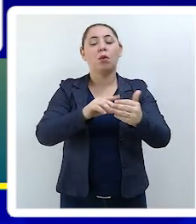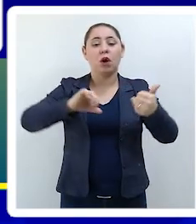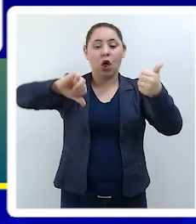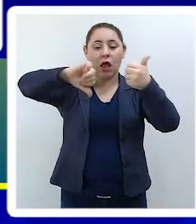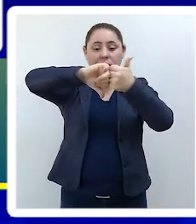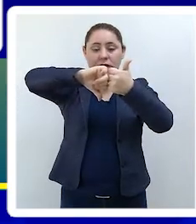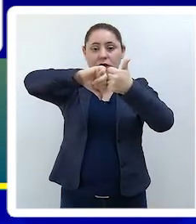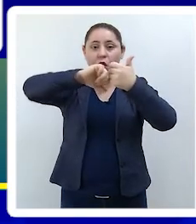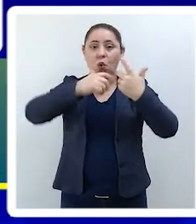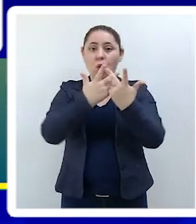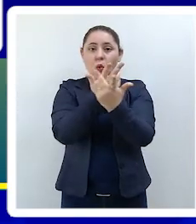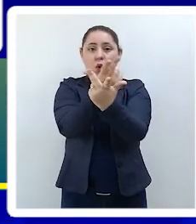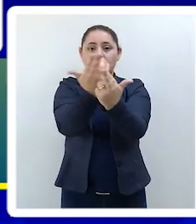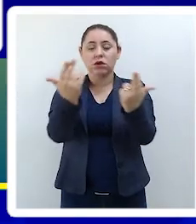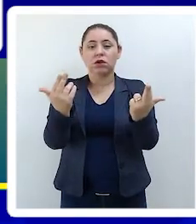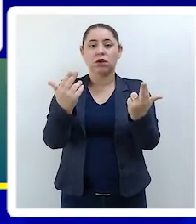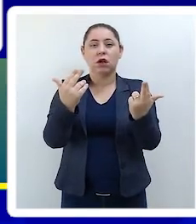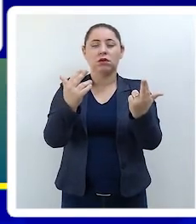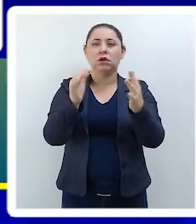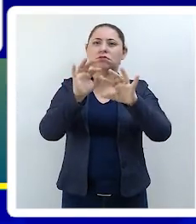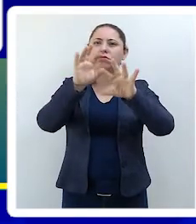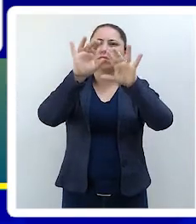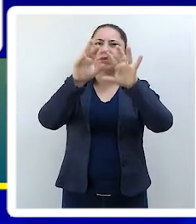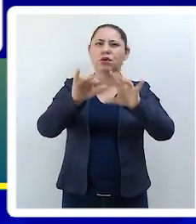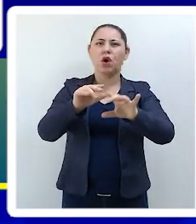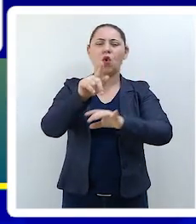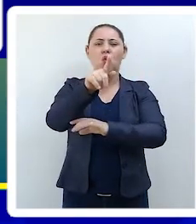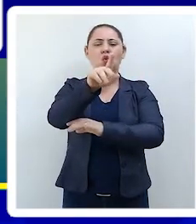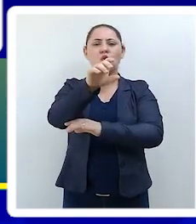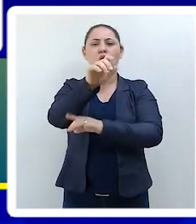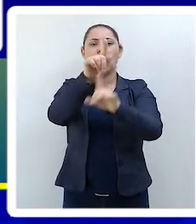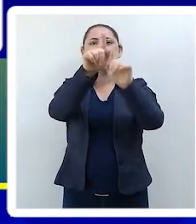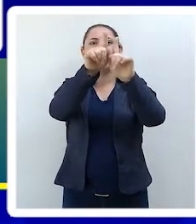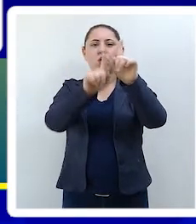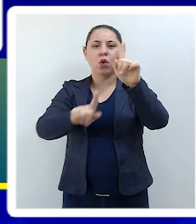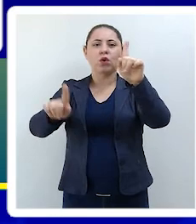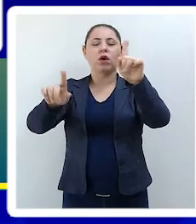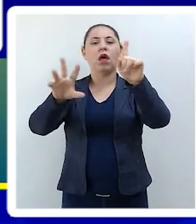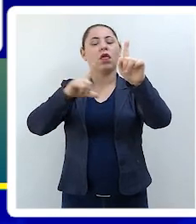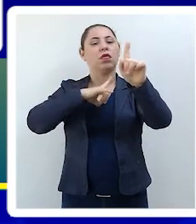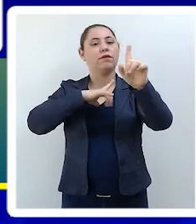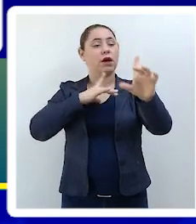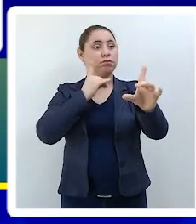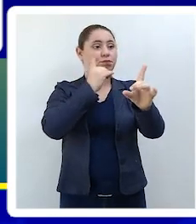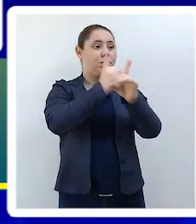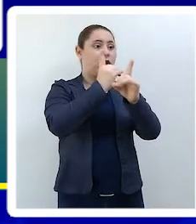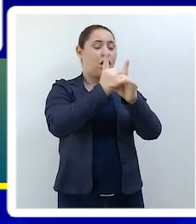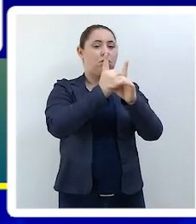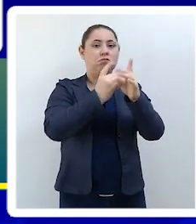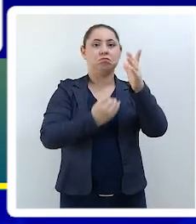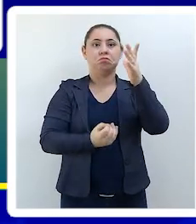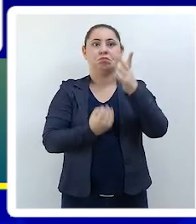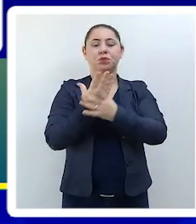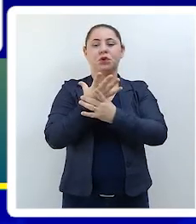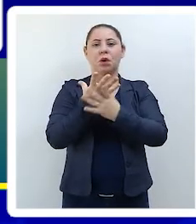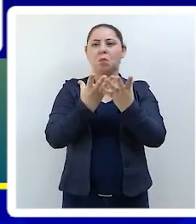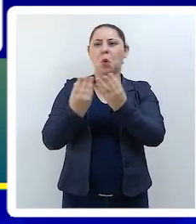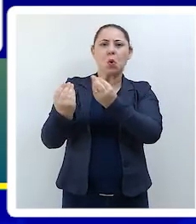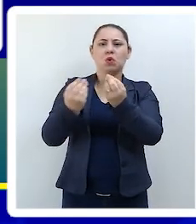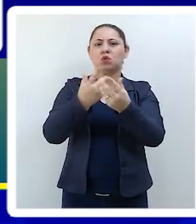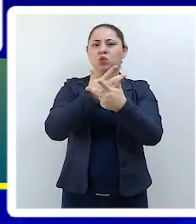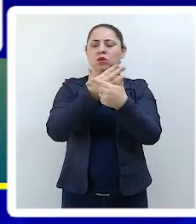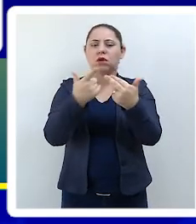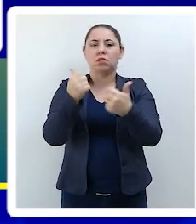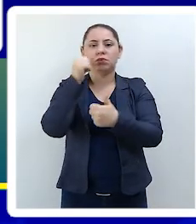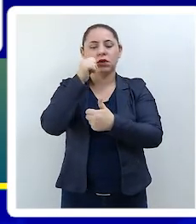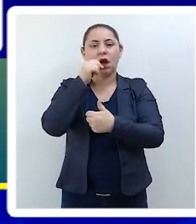gênero. É só você jogar na internet, no Google, que vai aparecer muita coisa positiva nesse sentido. Então, as mulheres, elas estão cada